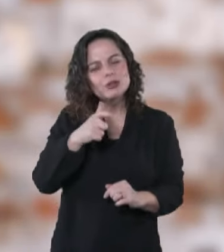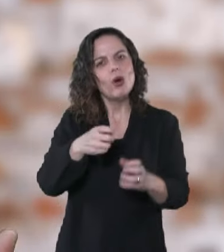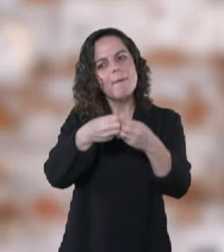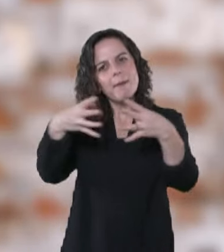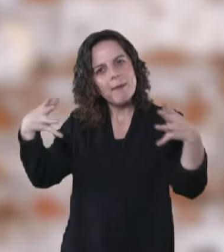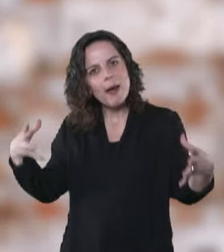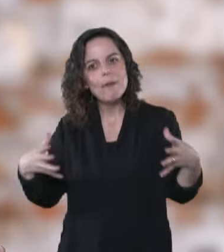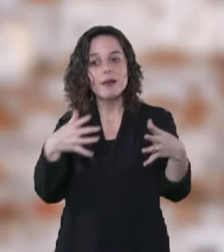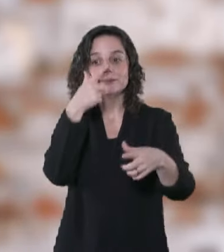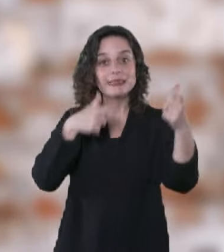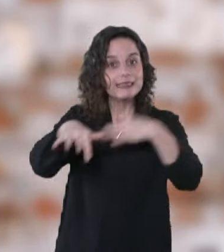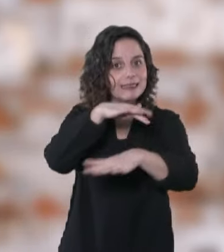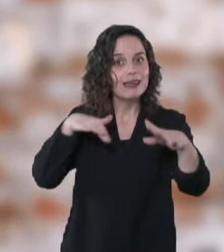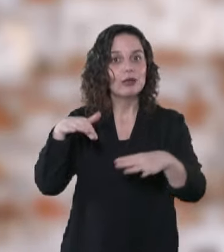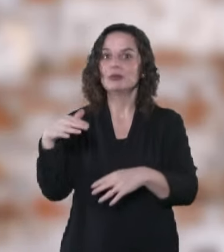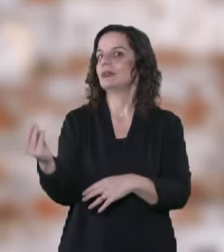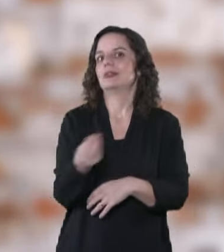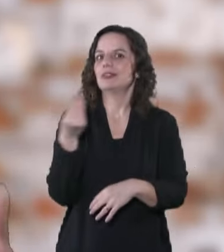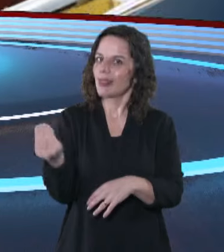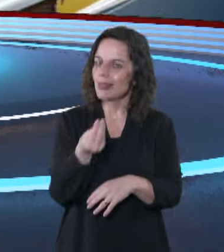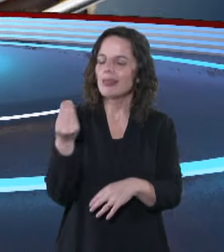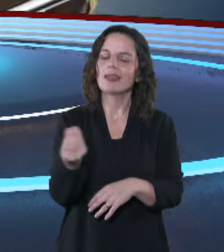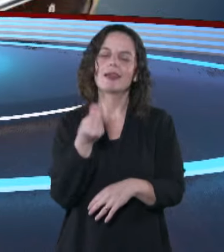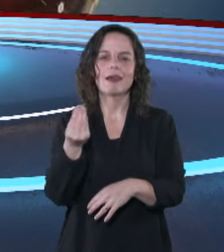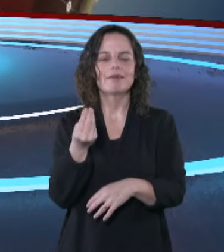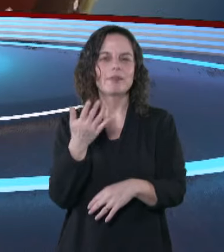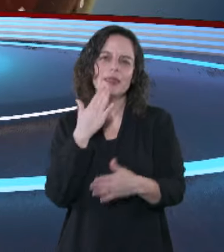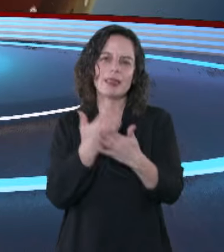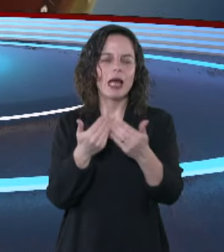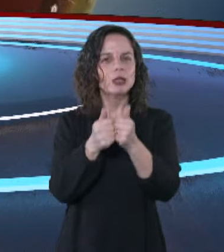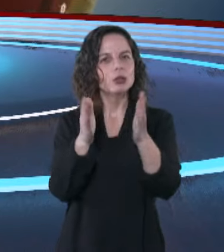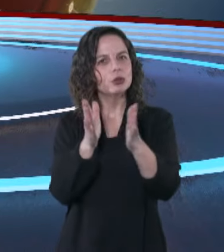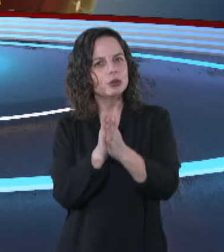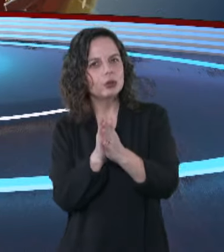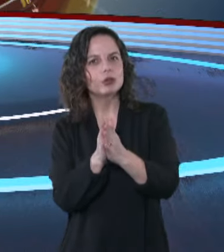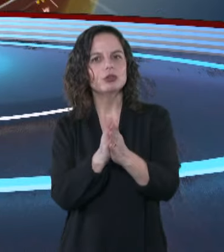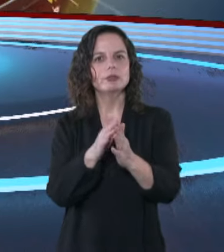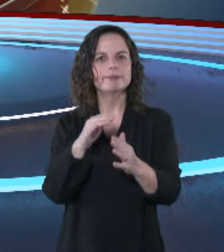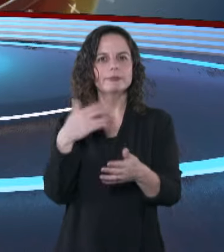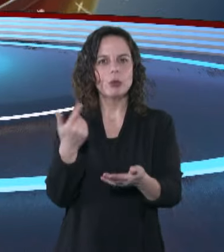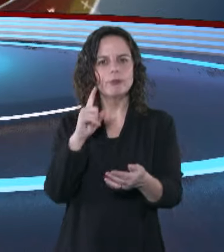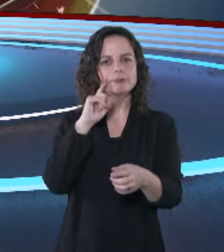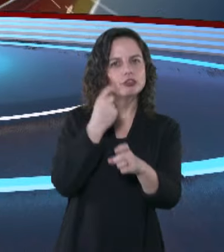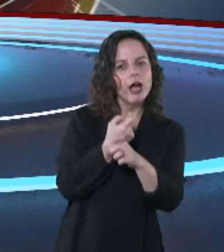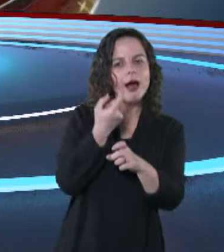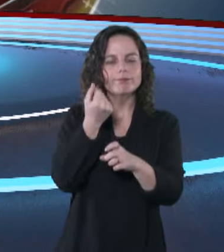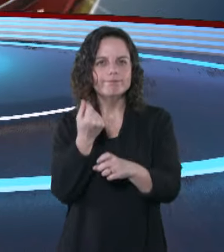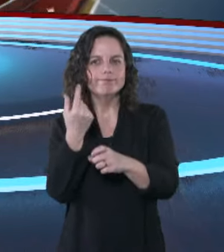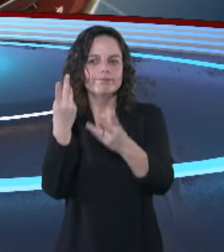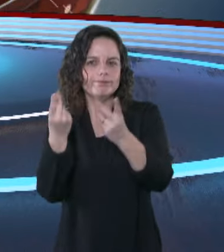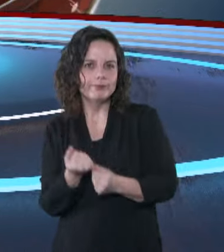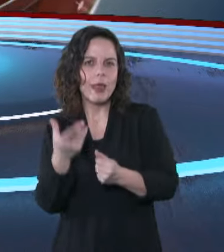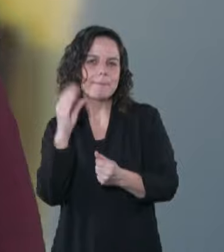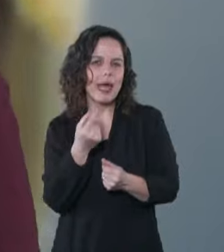pessoas, cidadãos, jovens, para que todos reagíssemos de forma diferente à fiscalidade e também à contabilidade, mas mais